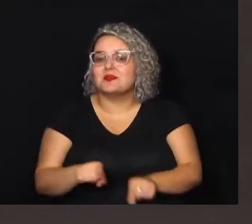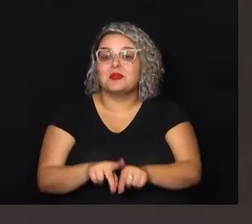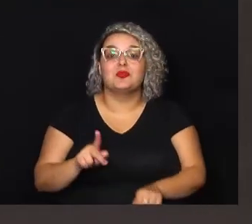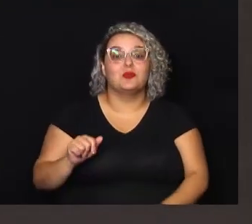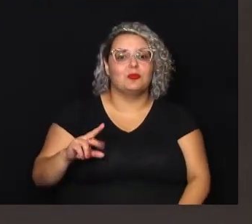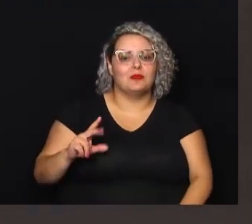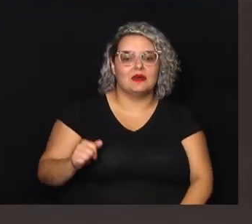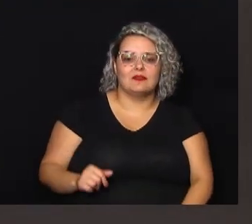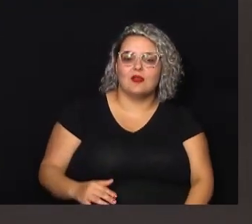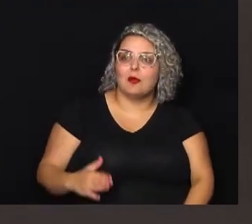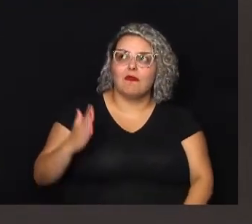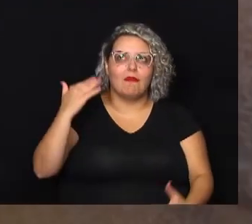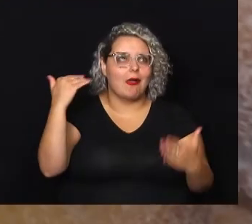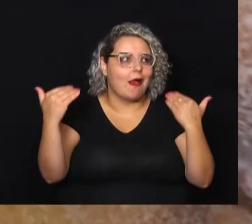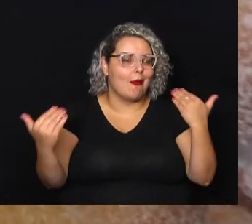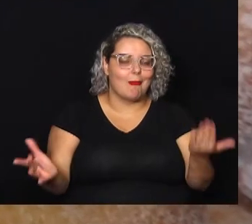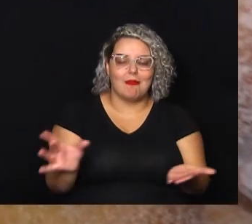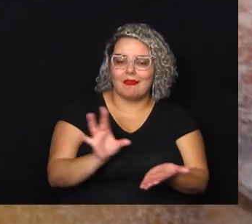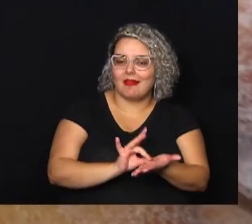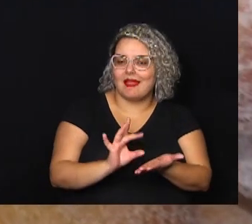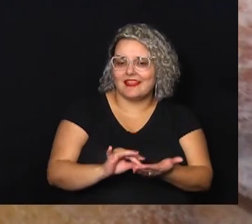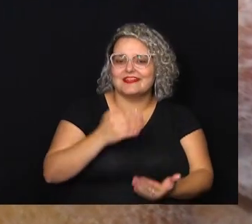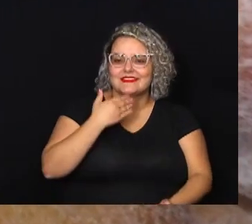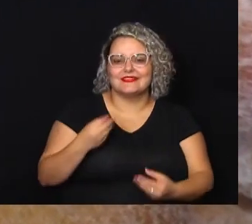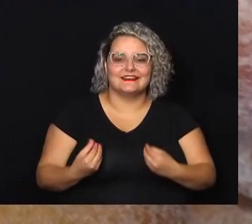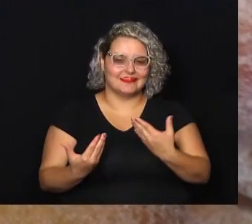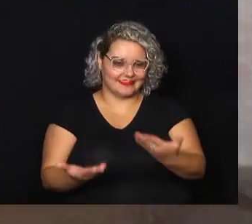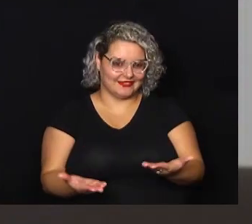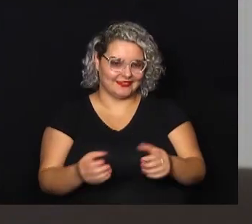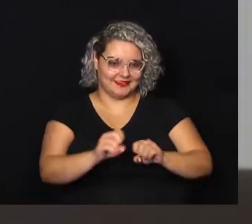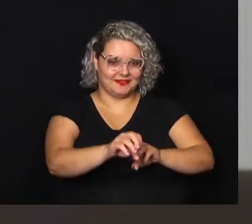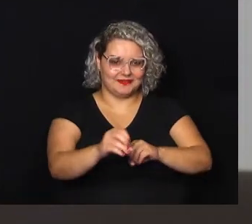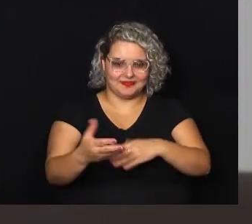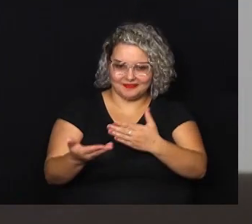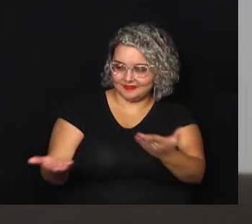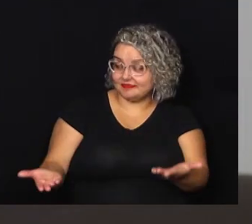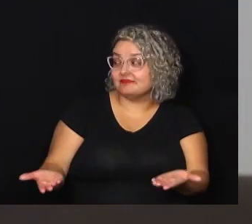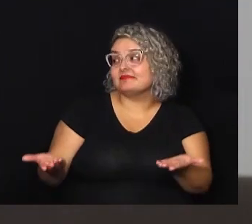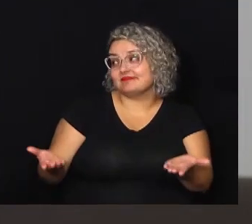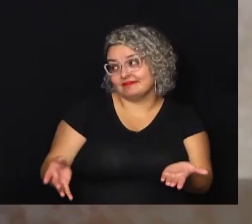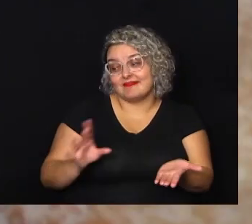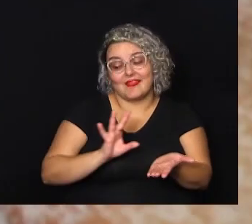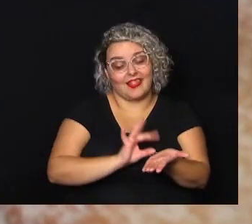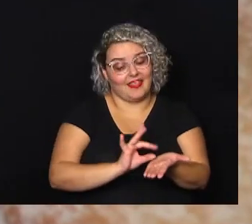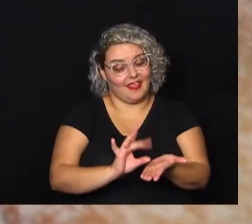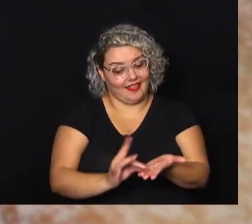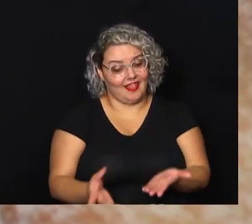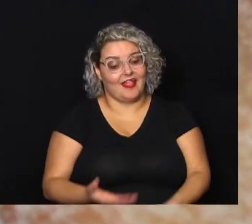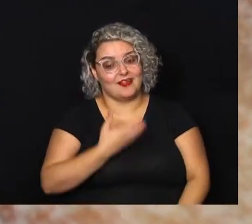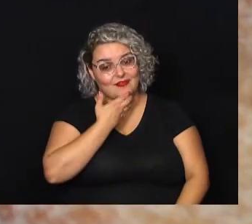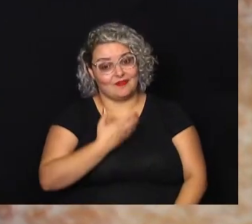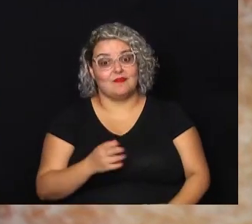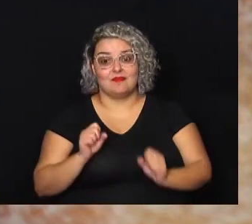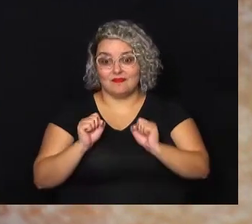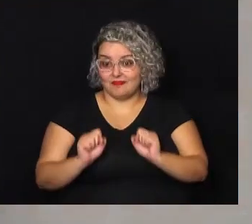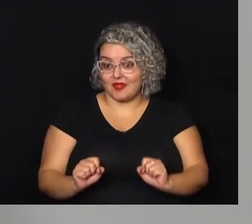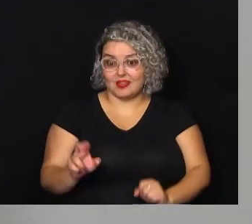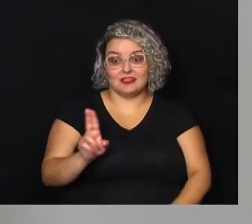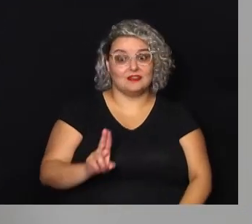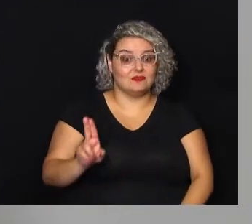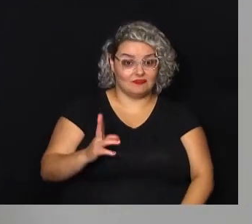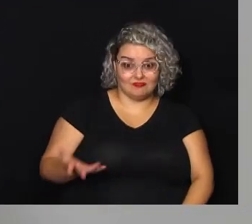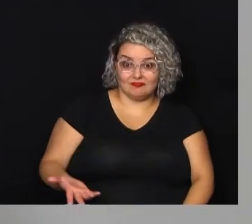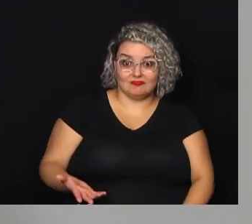Pará. Foi um sucesso no meu catálogo de Natal esse biscoito, então trouxe para vocês. Olha, catálogo de Natal, mas